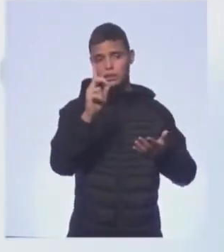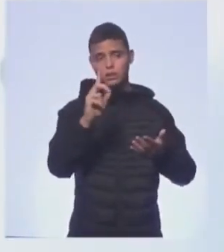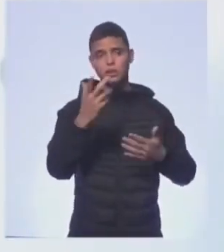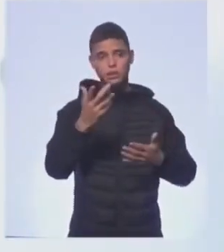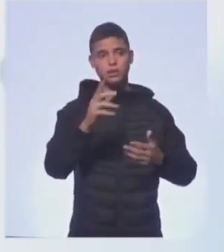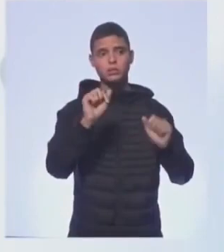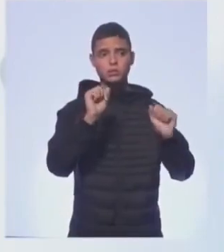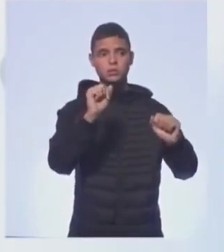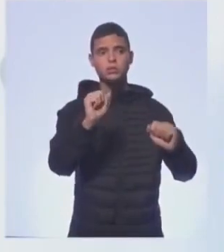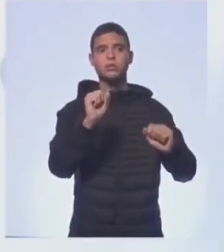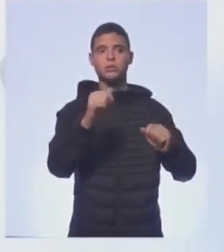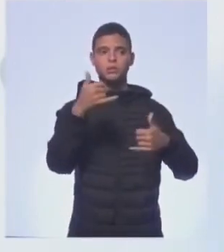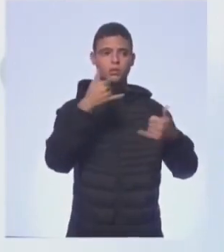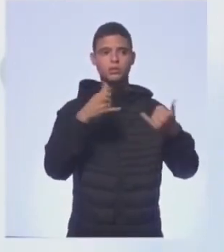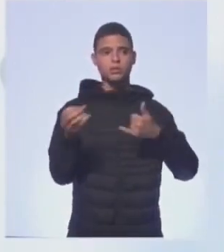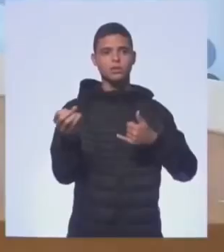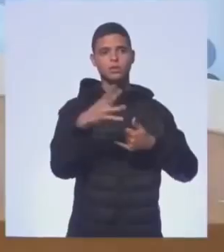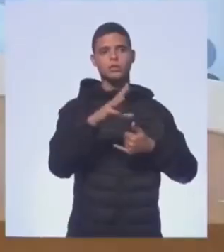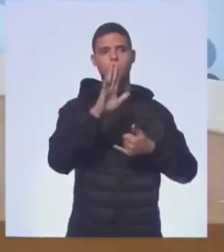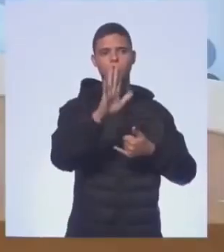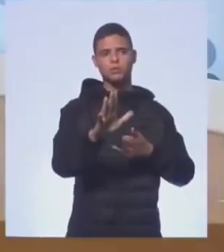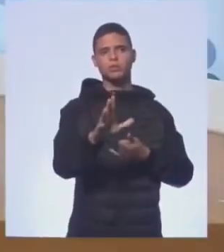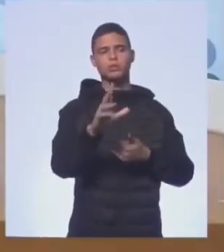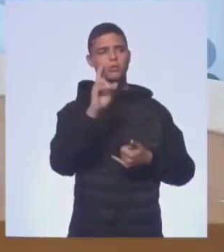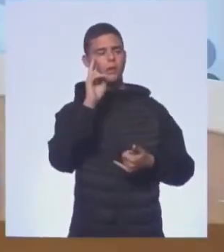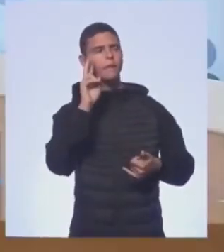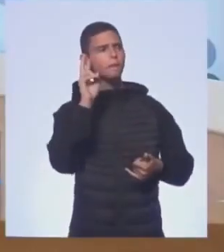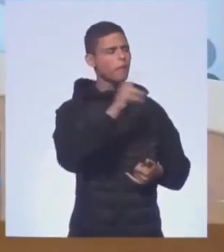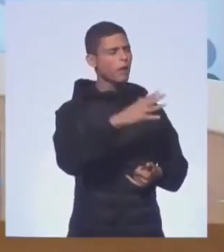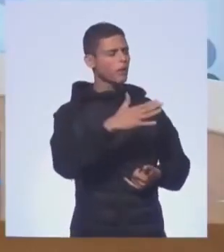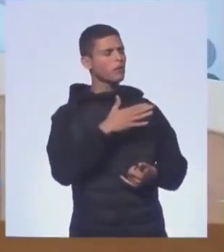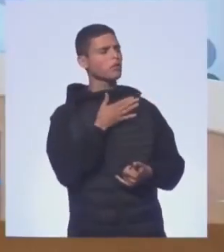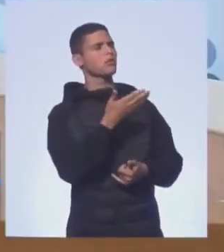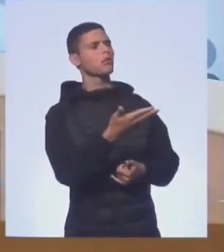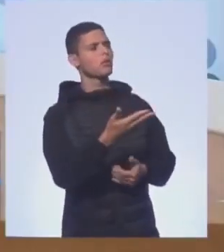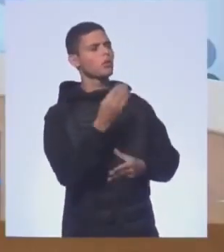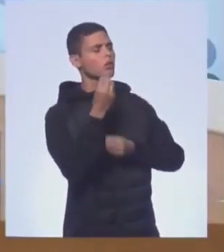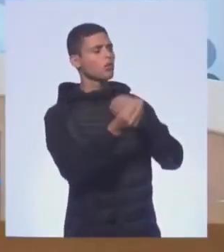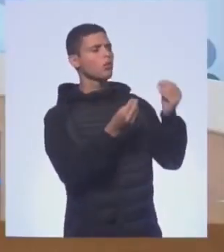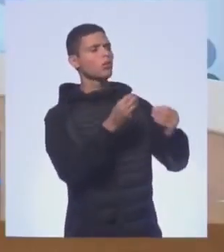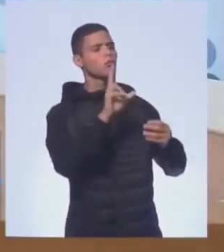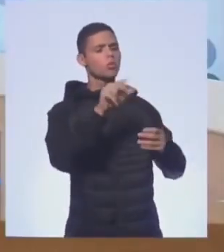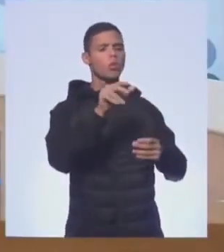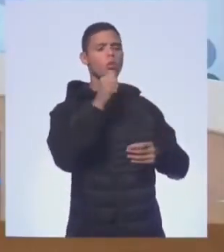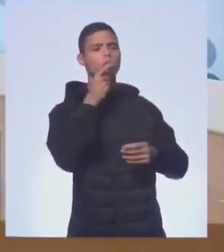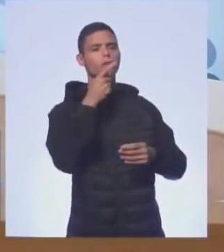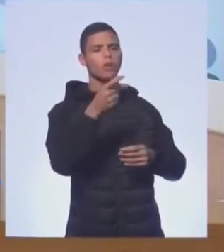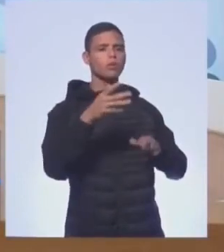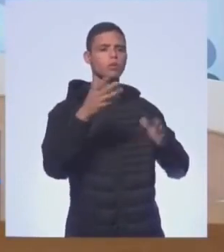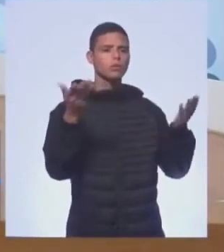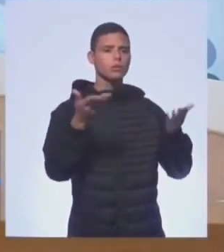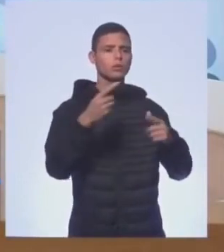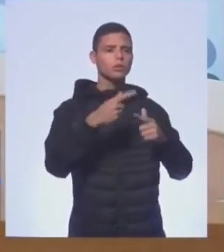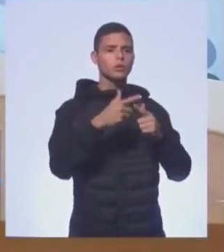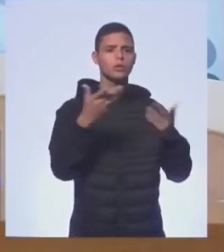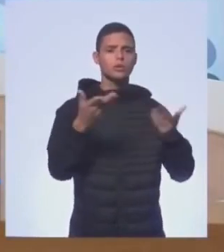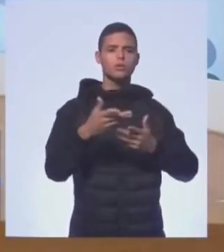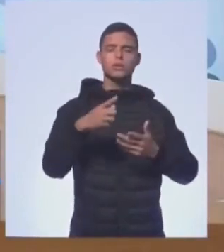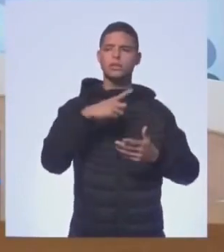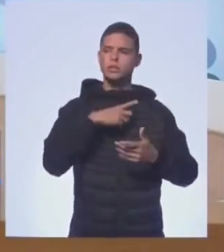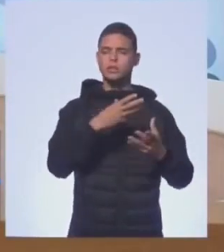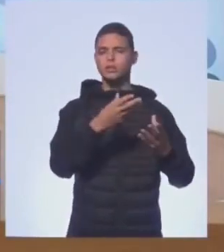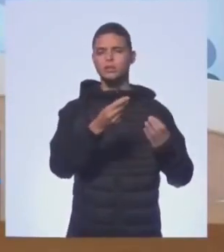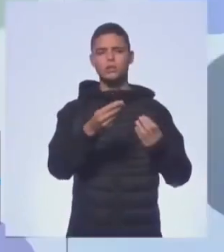informações inéditas, mas é muito suspeito quando você já depara com um texto que a pessoa fala, isso ninguém fala. Sendo que hoje a gente tem informação de todos os lados,